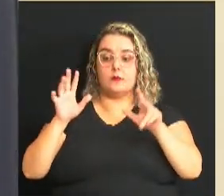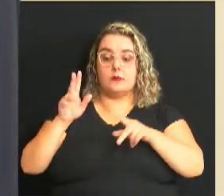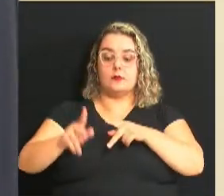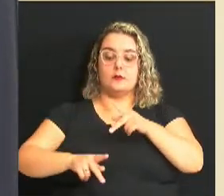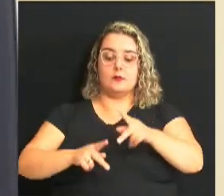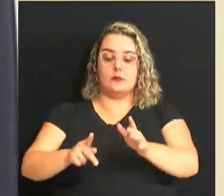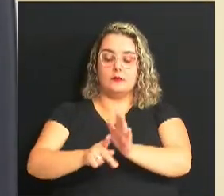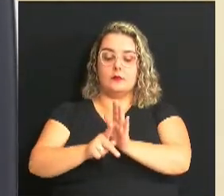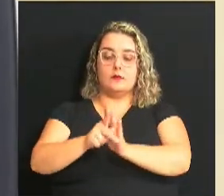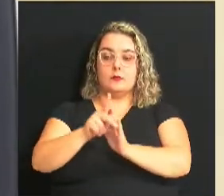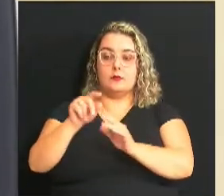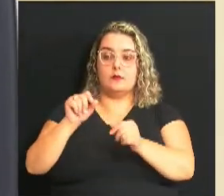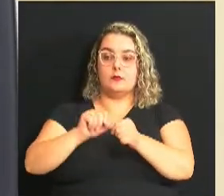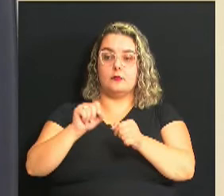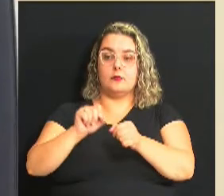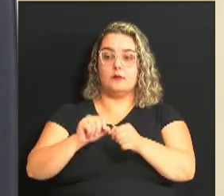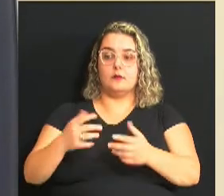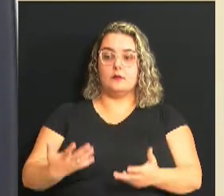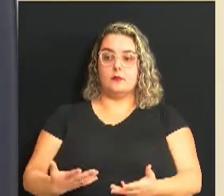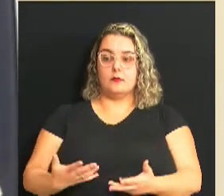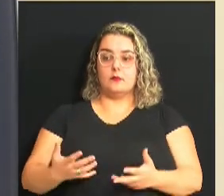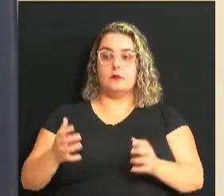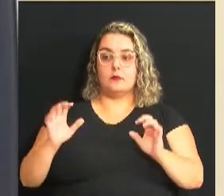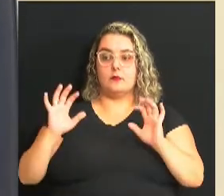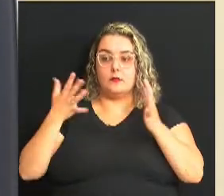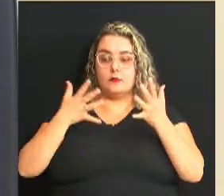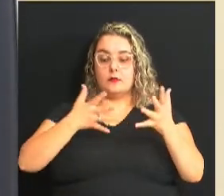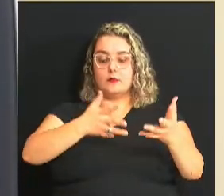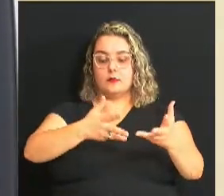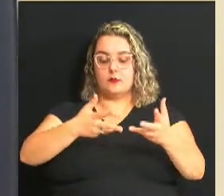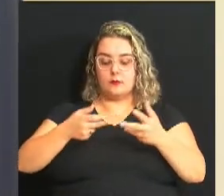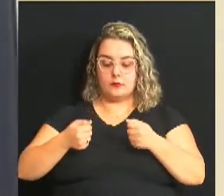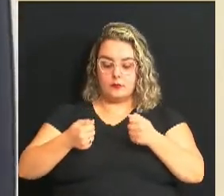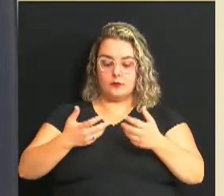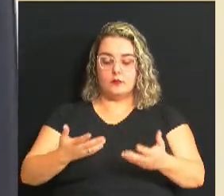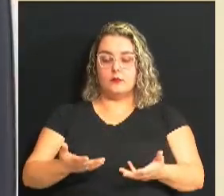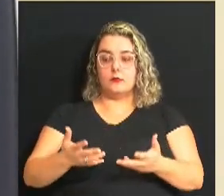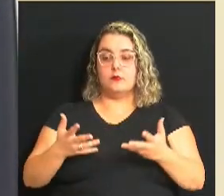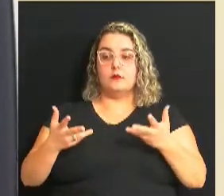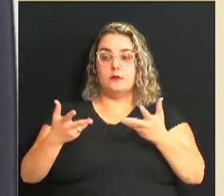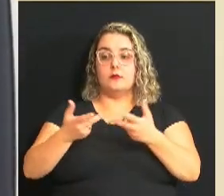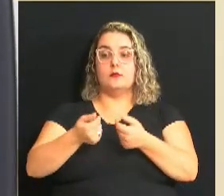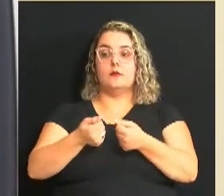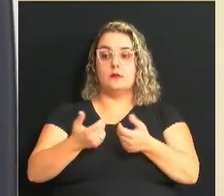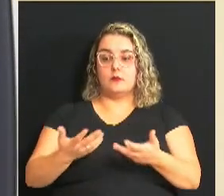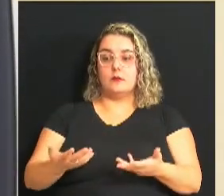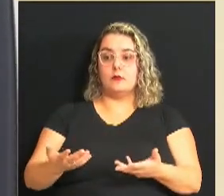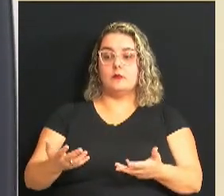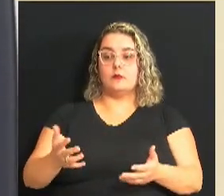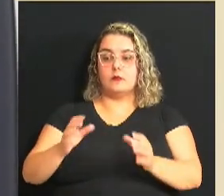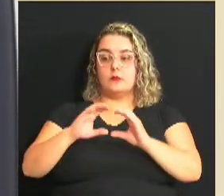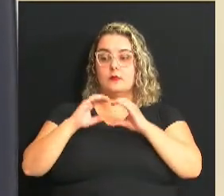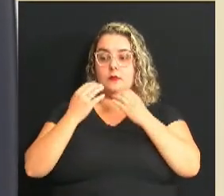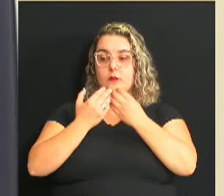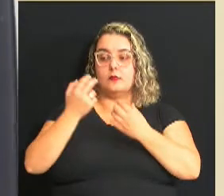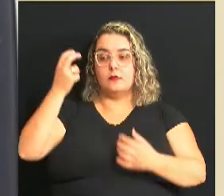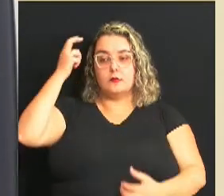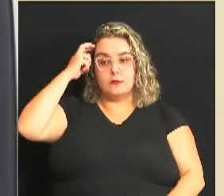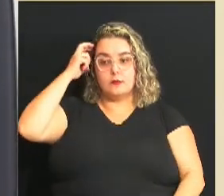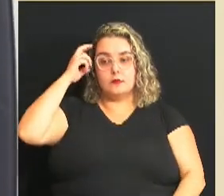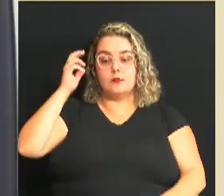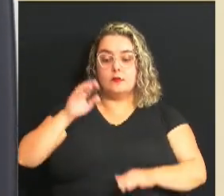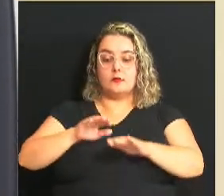nós fizemos um evento convidando toda a comunidade cultural lá no Salão